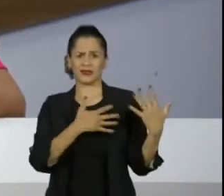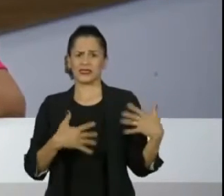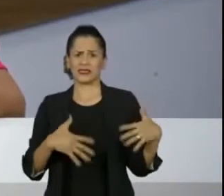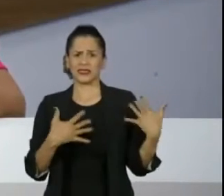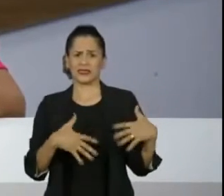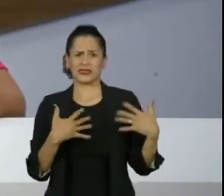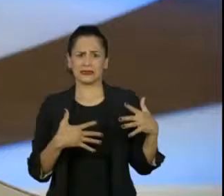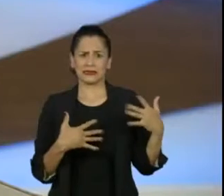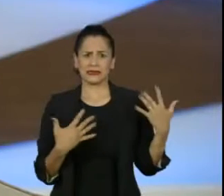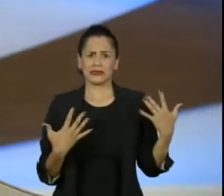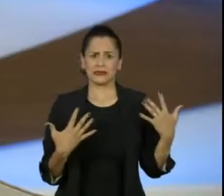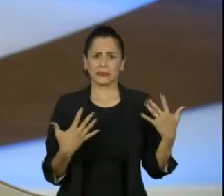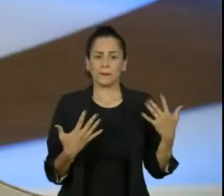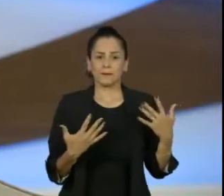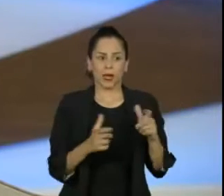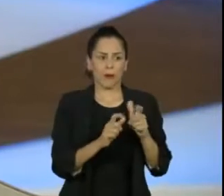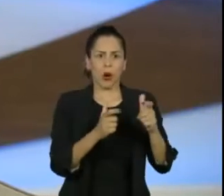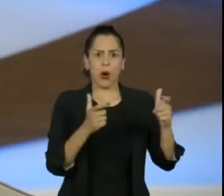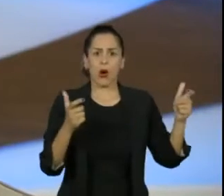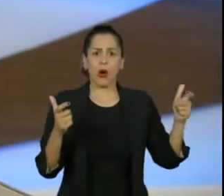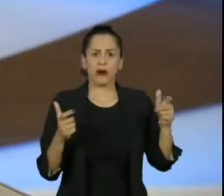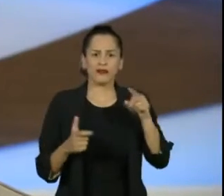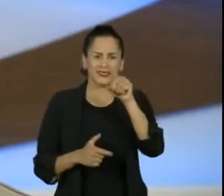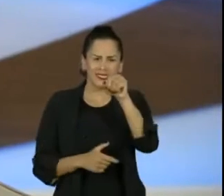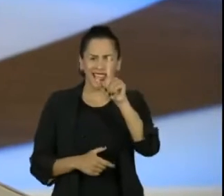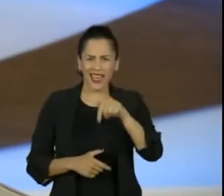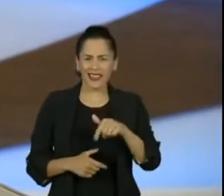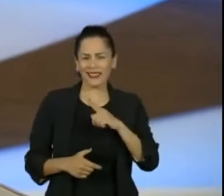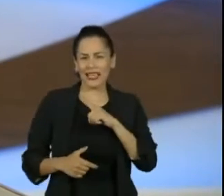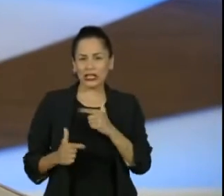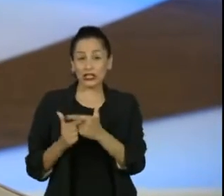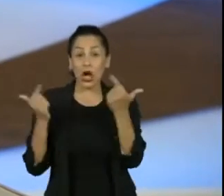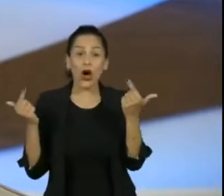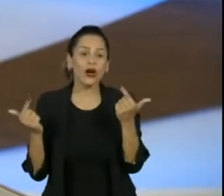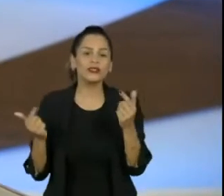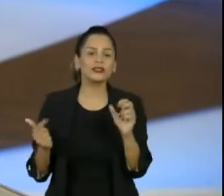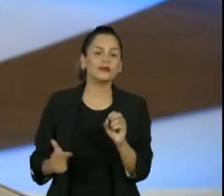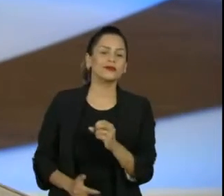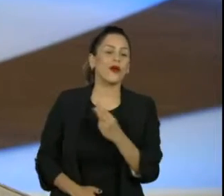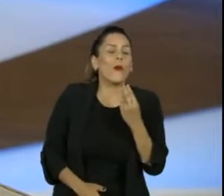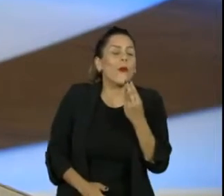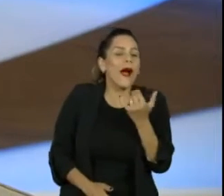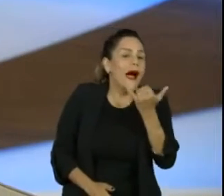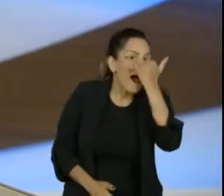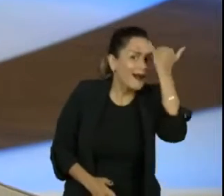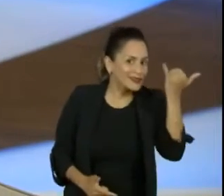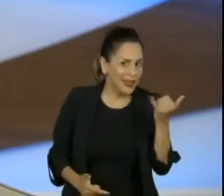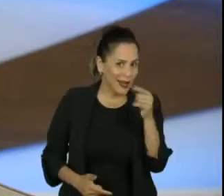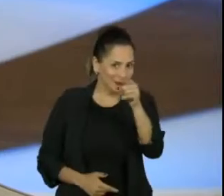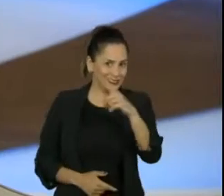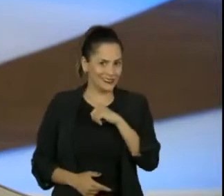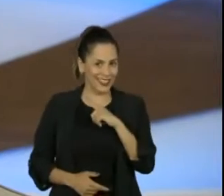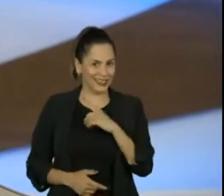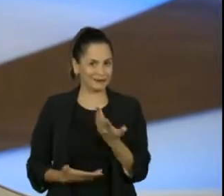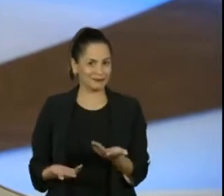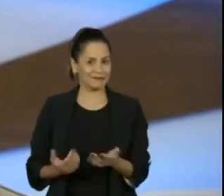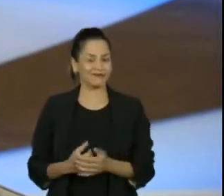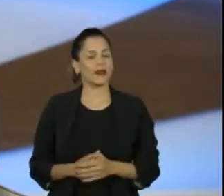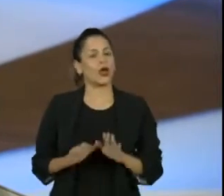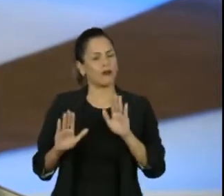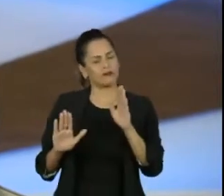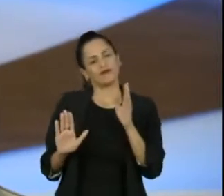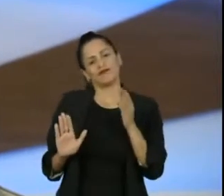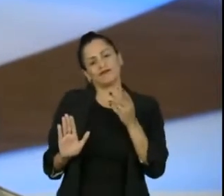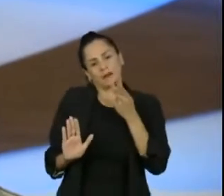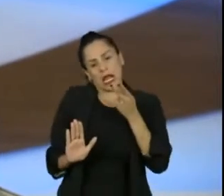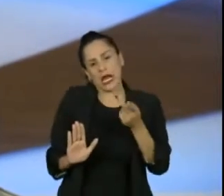quente? Olha, eu seria profundamente injusto, porque todo cara que